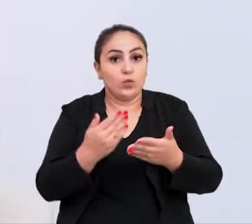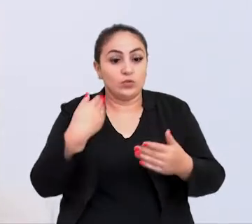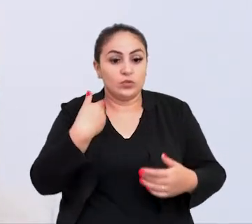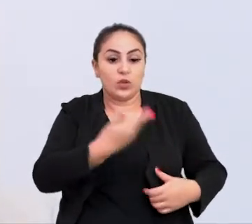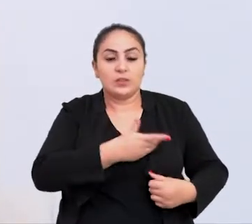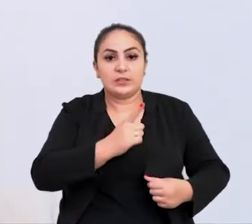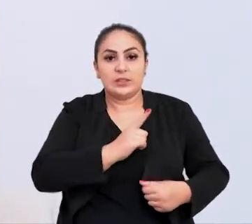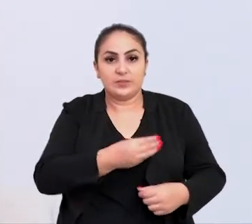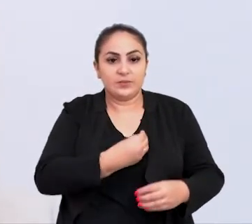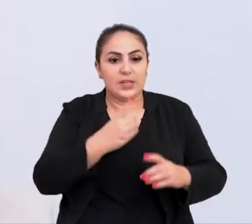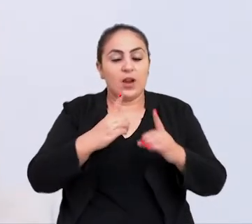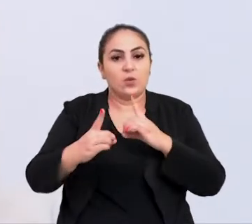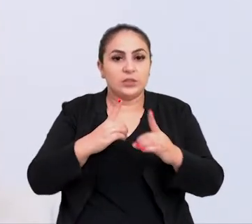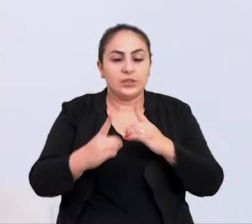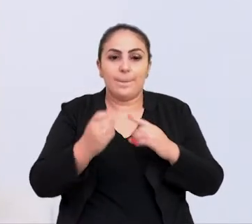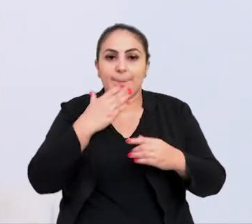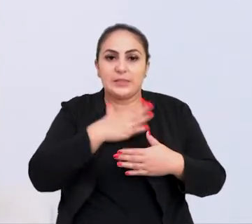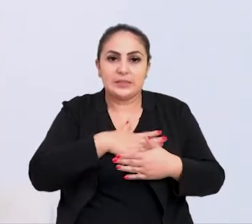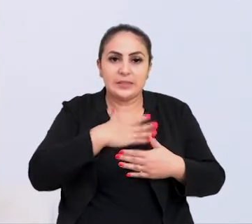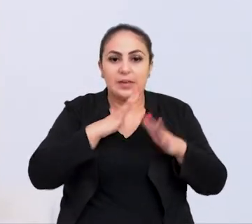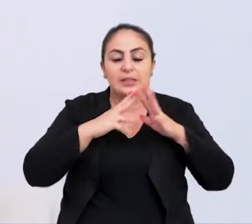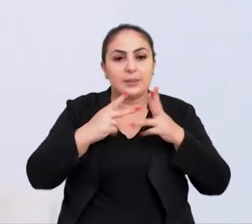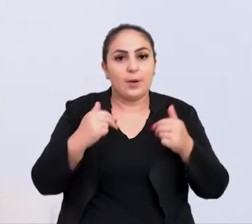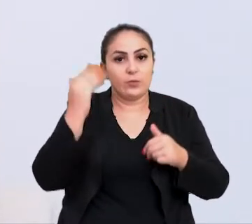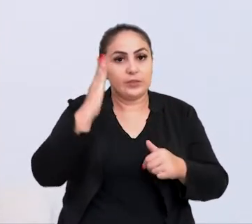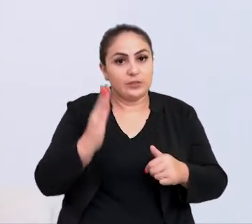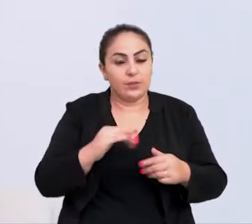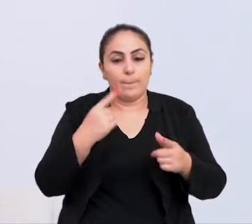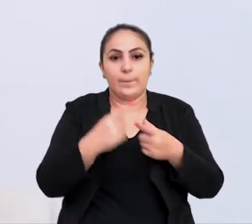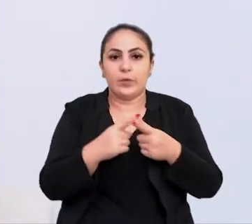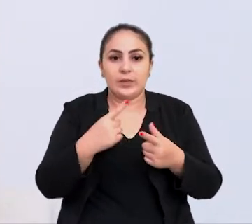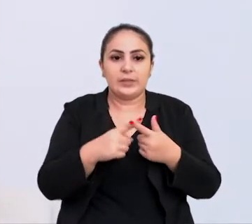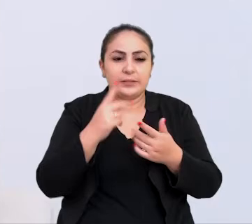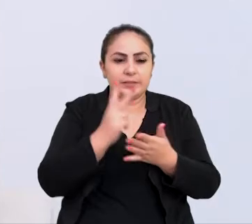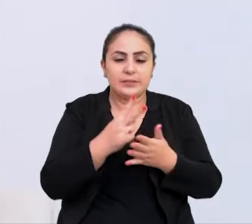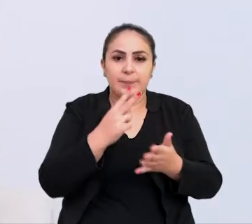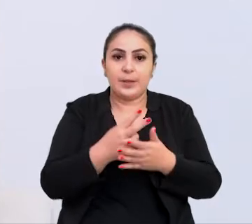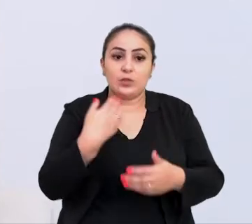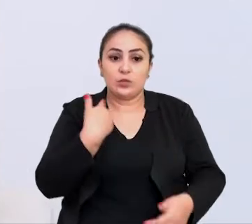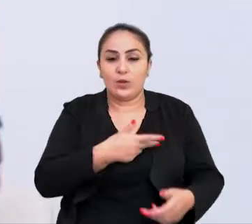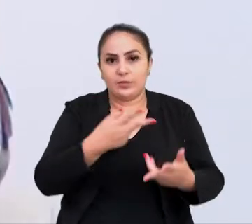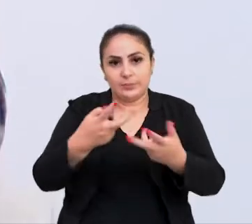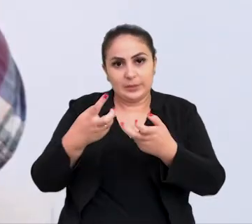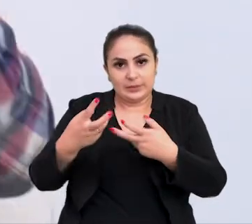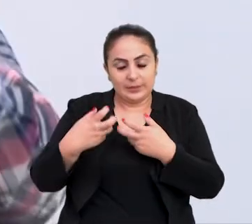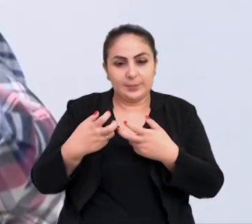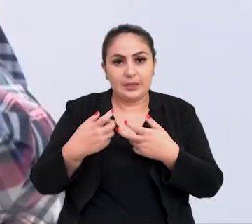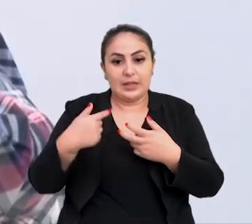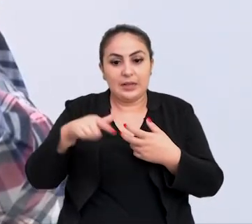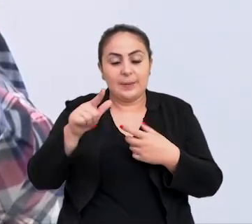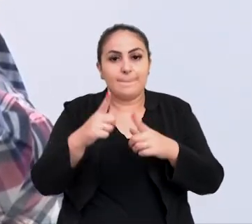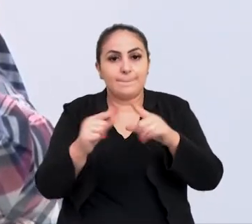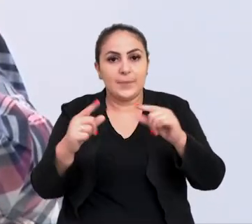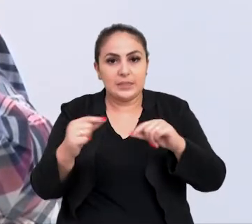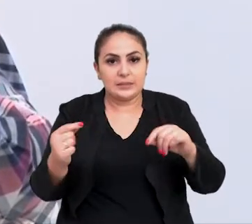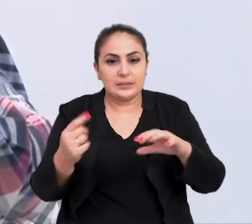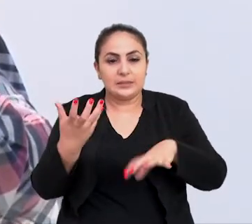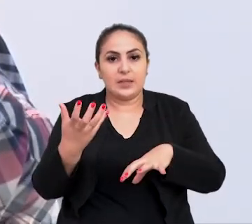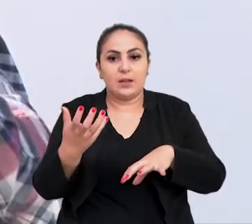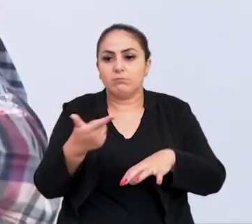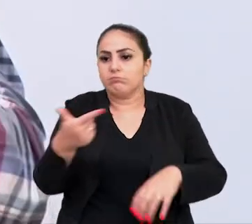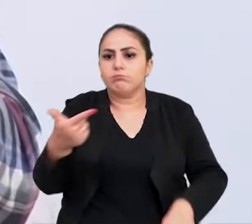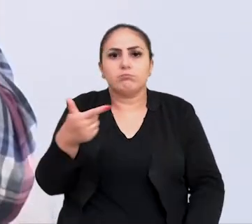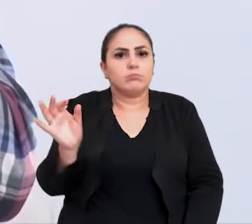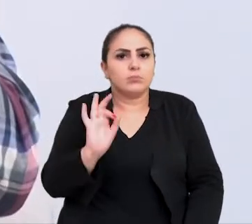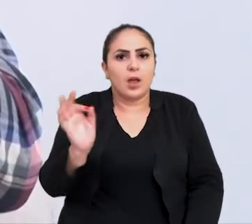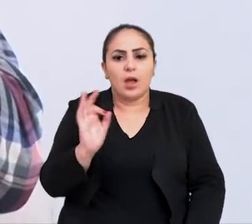que hoje a gente tem a Coordenadoria do Bem-Estar Animal Nacional, porque sempre que nós íamos para Brasília em busca de